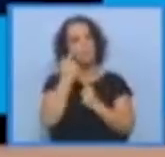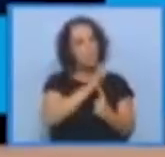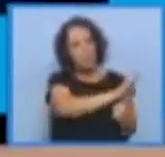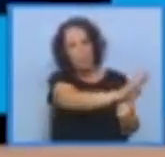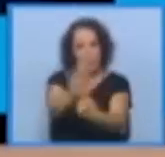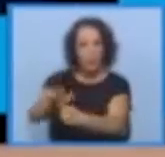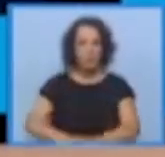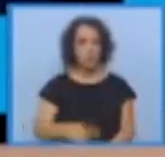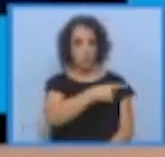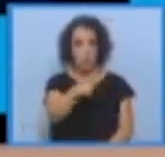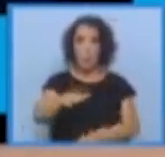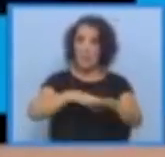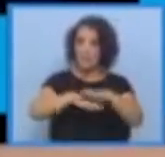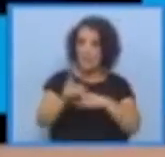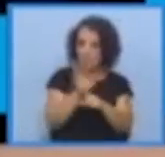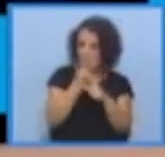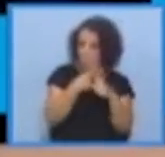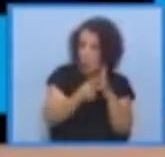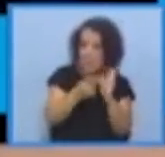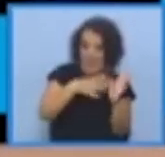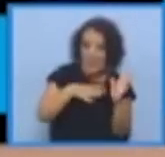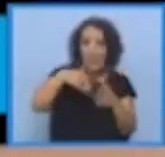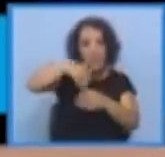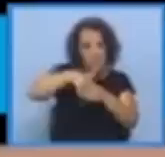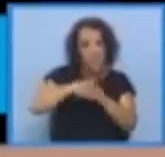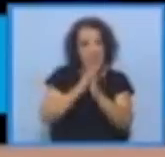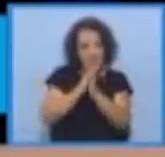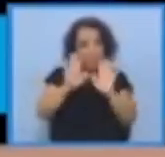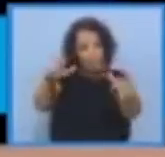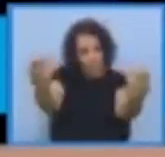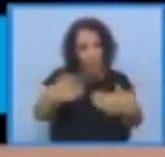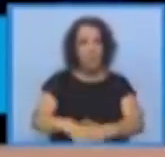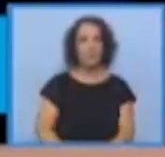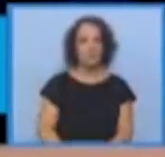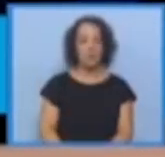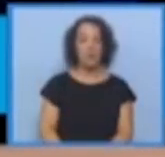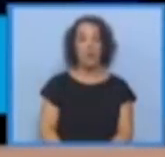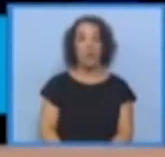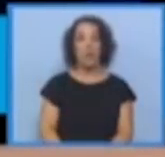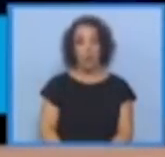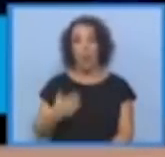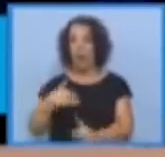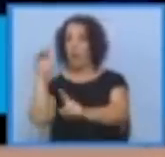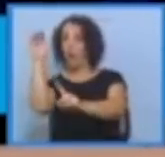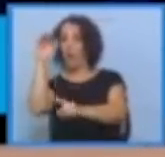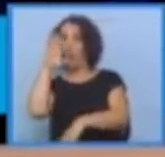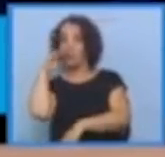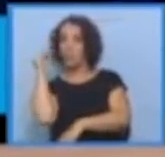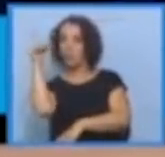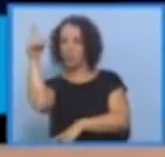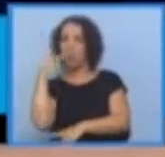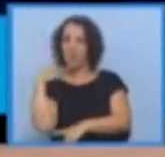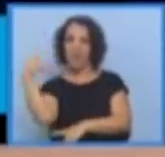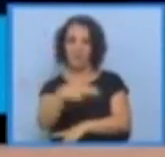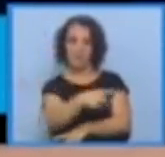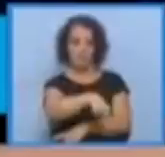eles fazerem tudo o que queriam dentro da igreja. E comecei a alertar os adultos que essa coisa de falar mal dos jovens, eles estão a falar